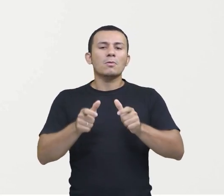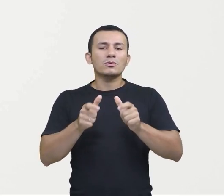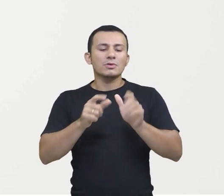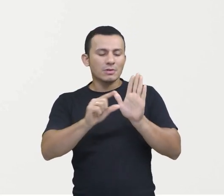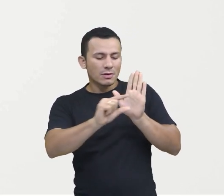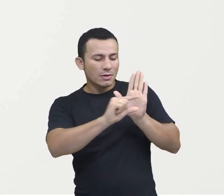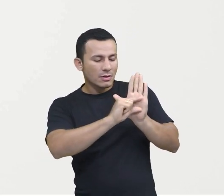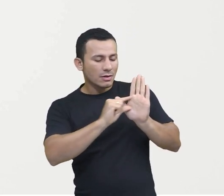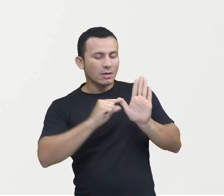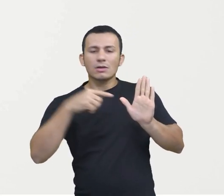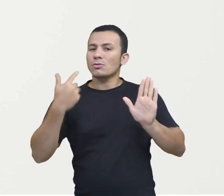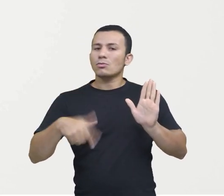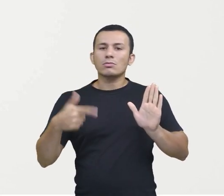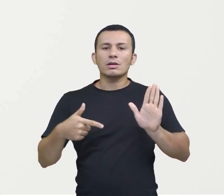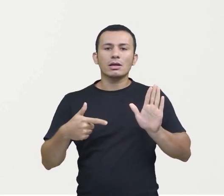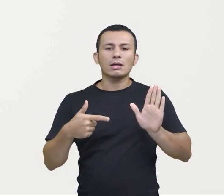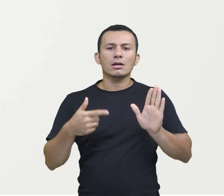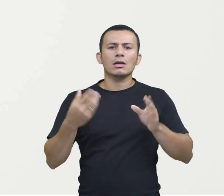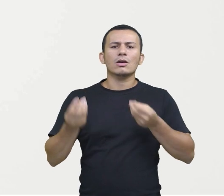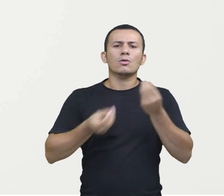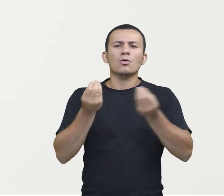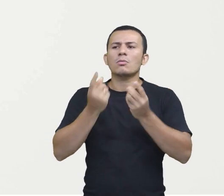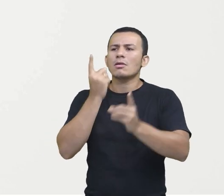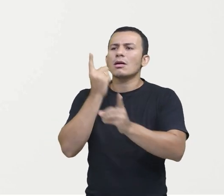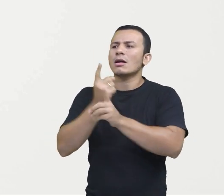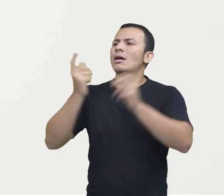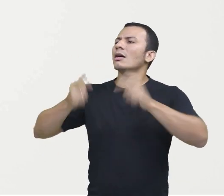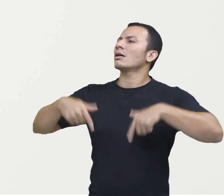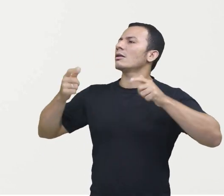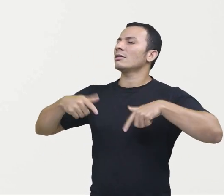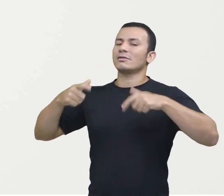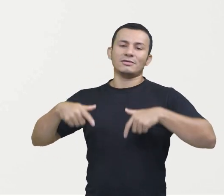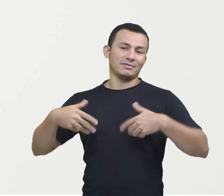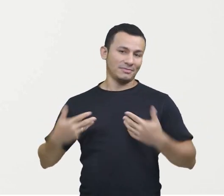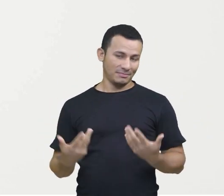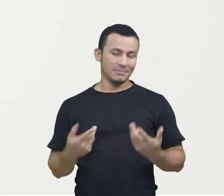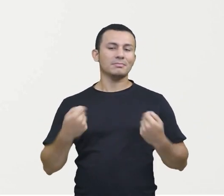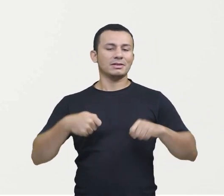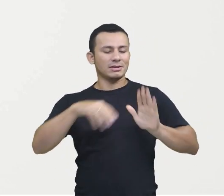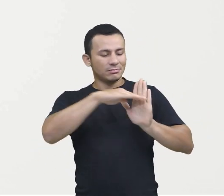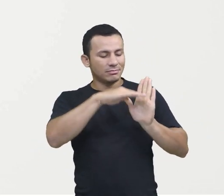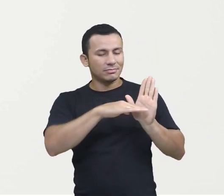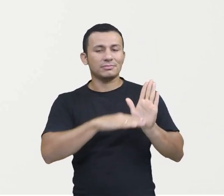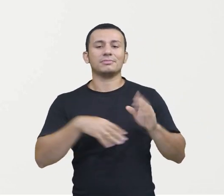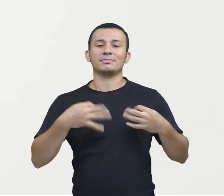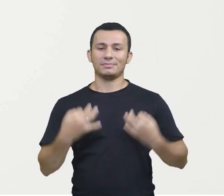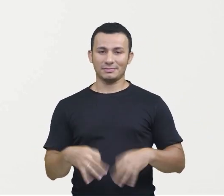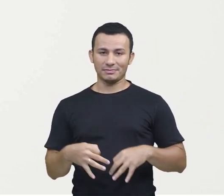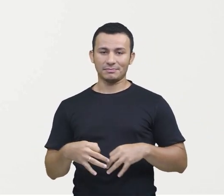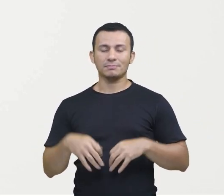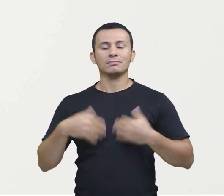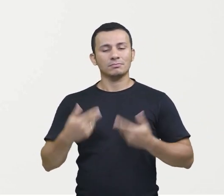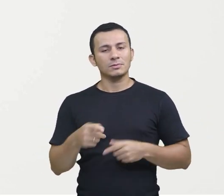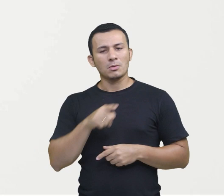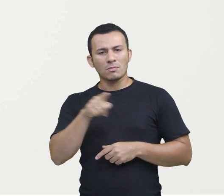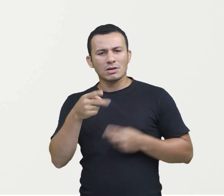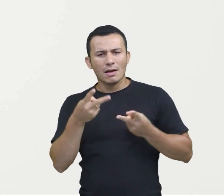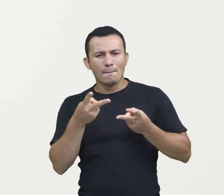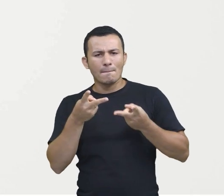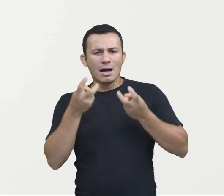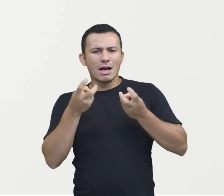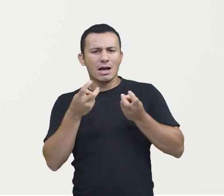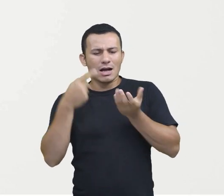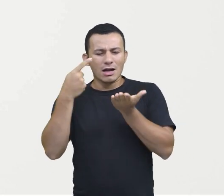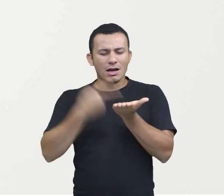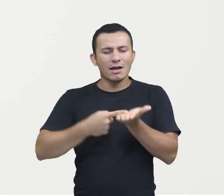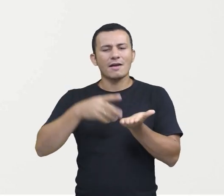a festa, que dia que vai ser e aonde vai ser? Então, para você identificar um convite,